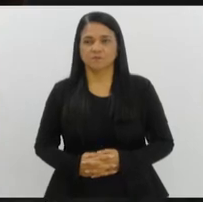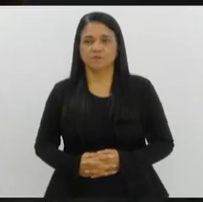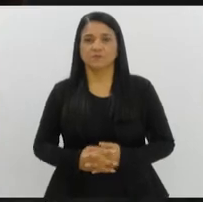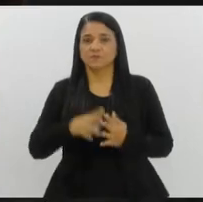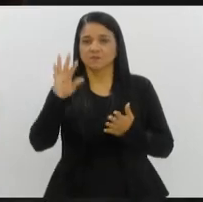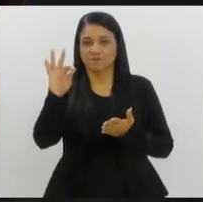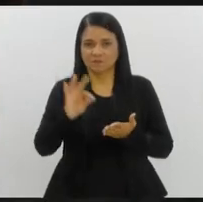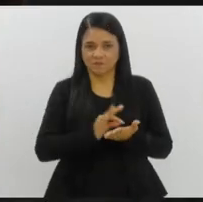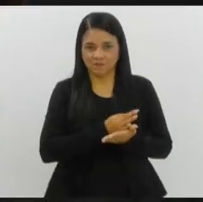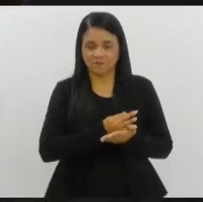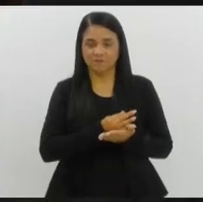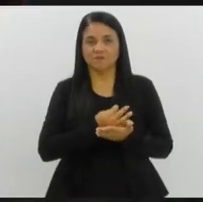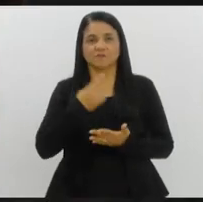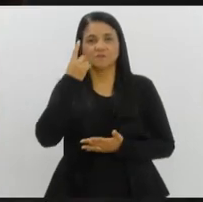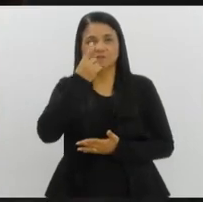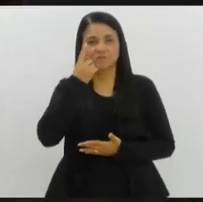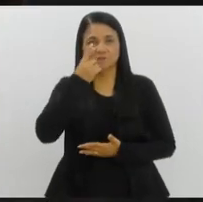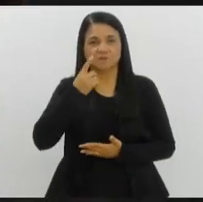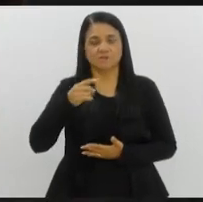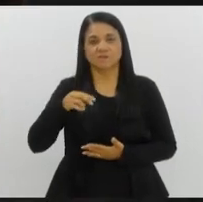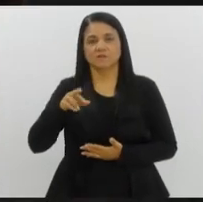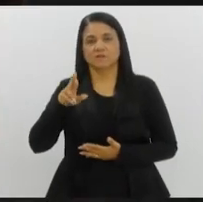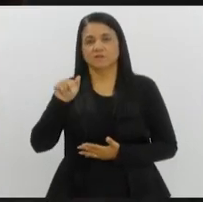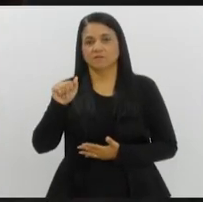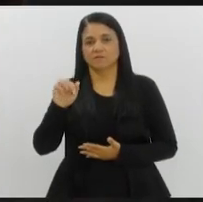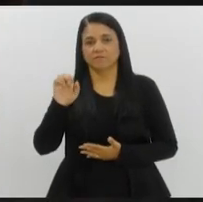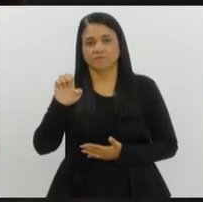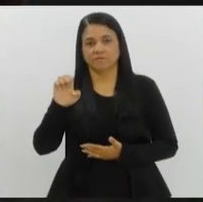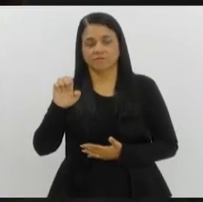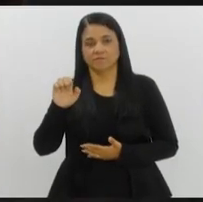Próximo orador inscrito, nobre deputado Rafael Pisciani.